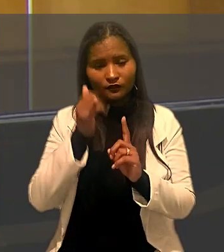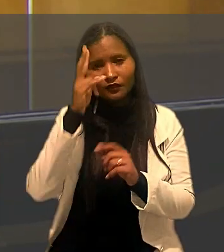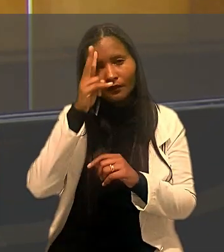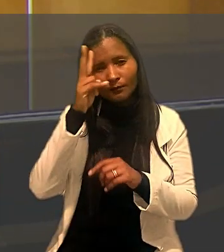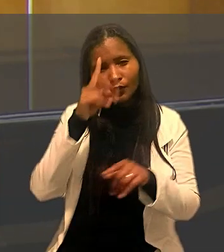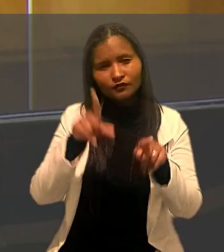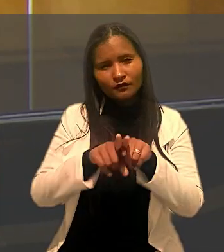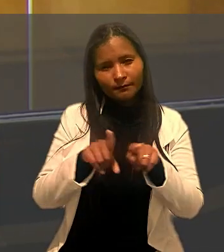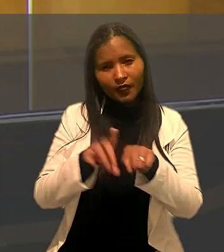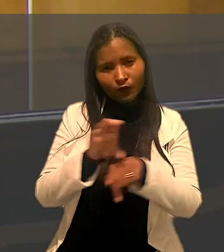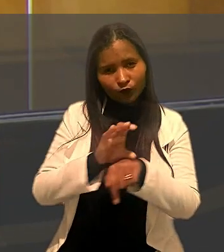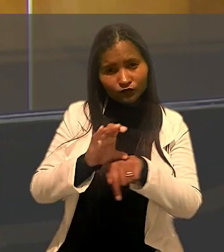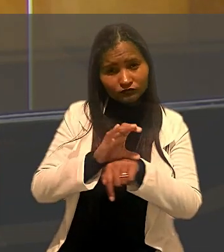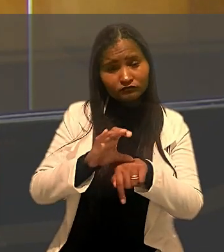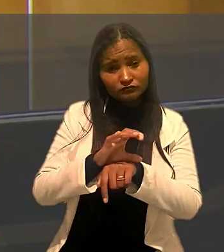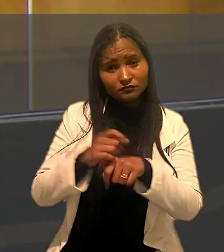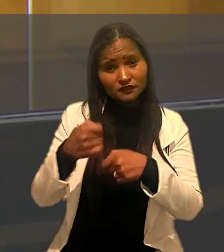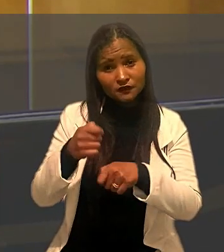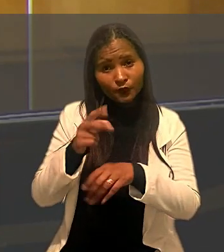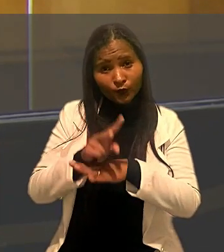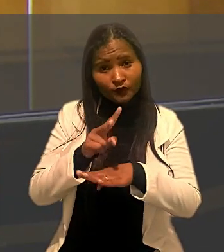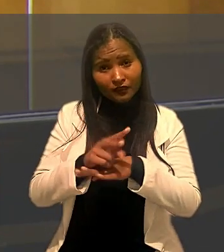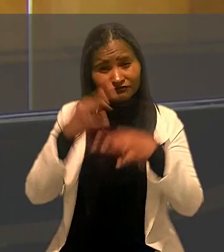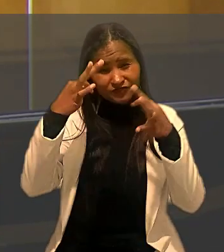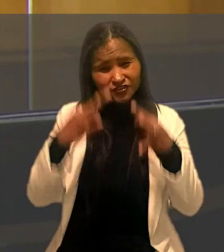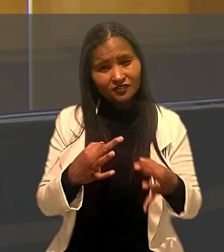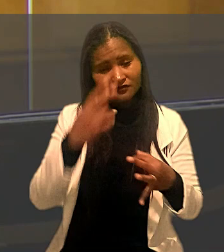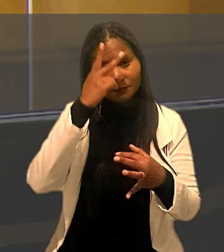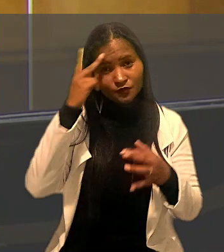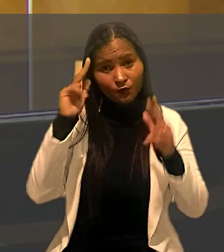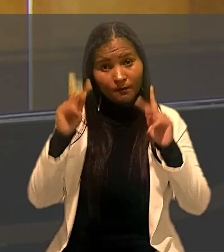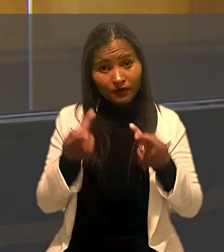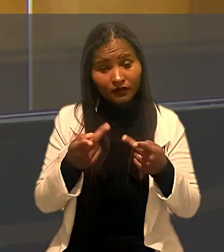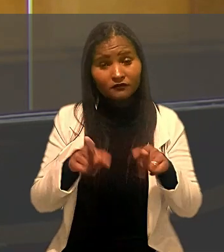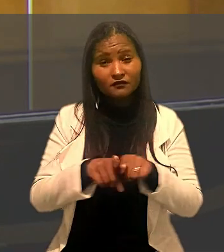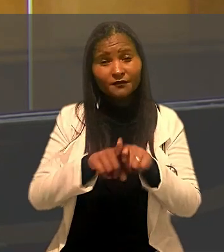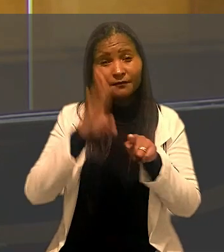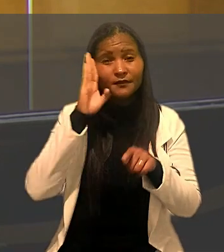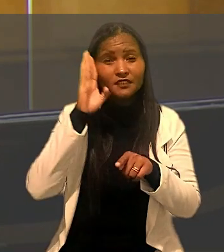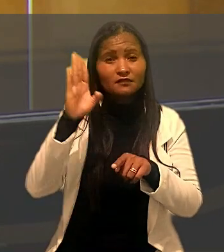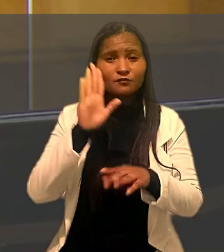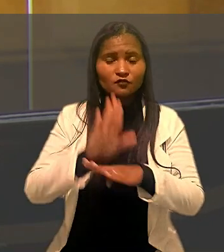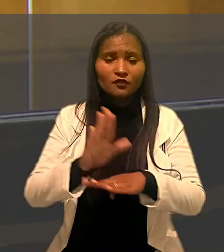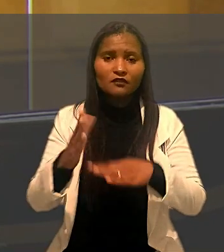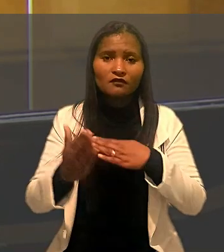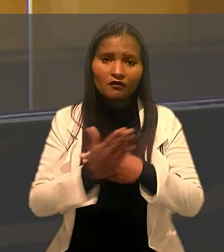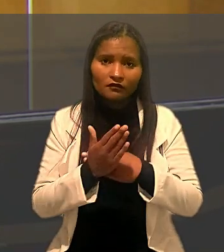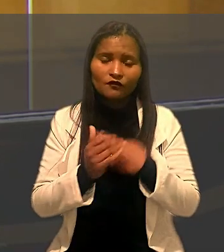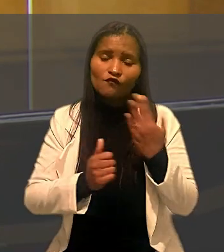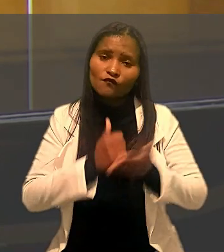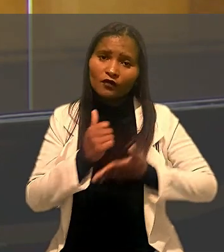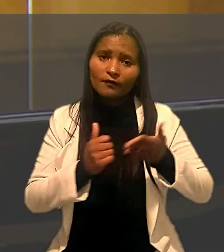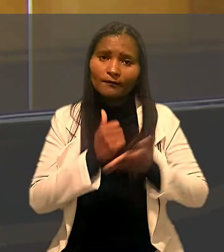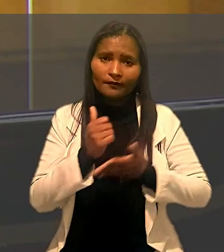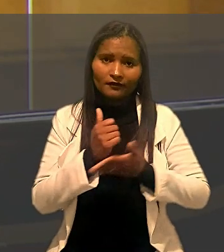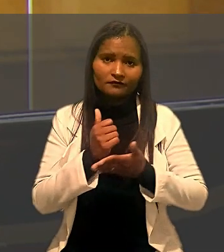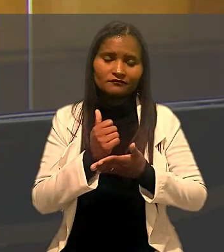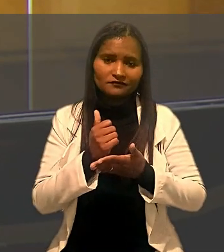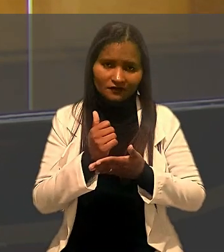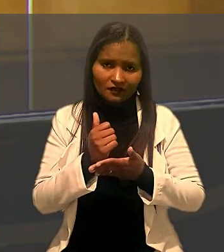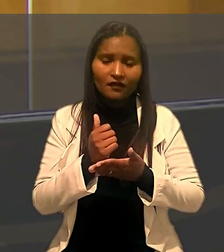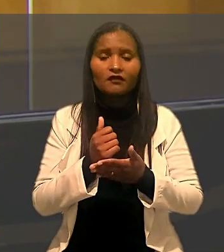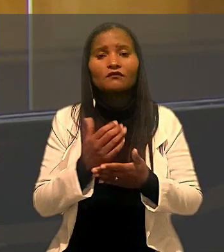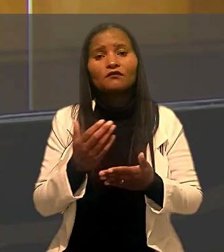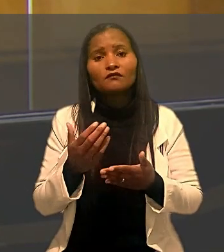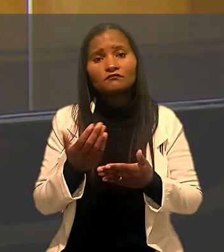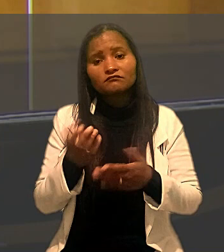que a Constituição consagra a dignidade da pessoa humana e o princípio da solidariedade como fundamentos da República, o que impõe ao